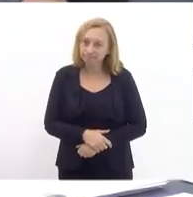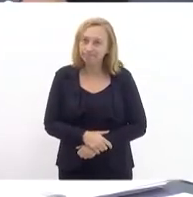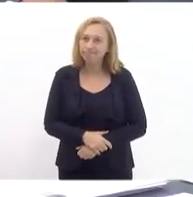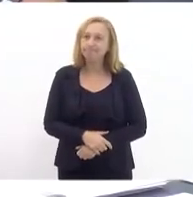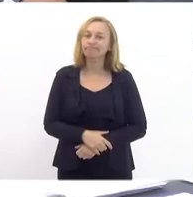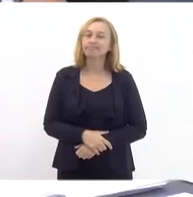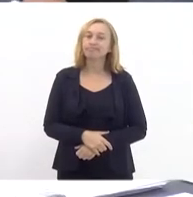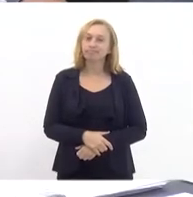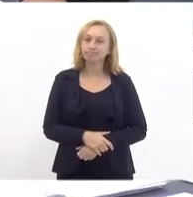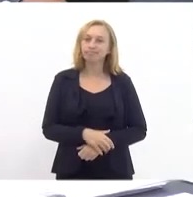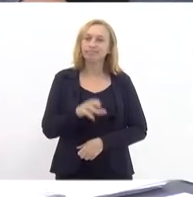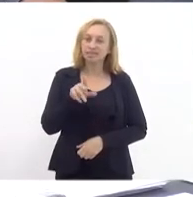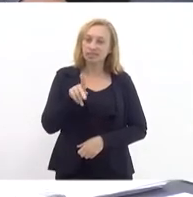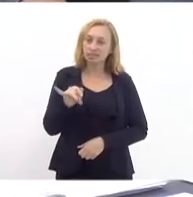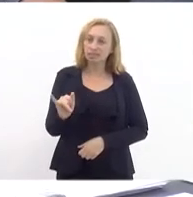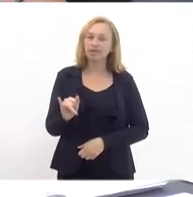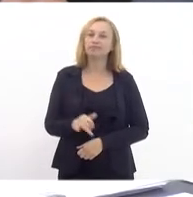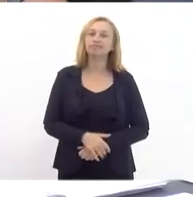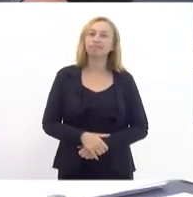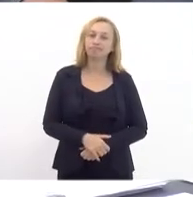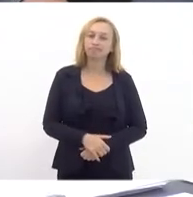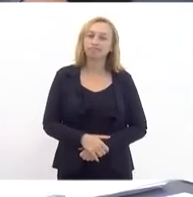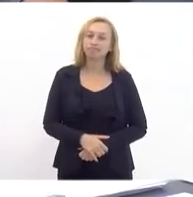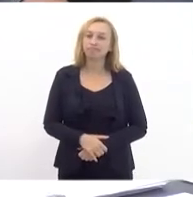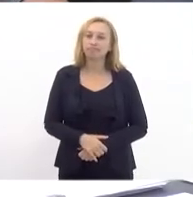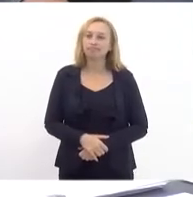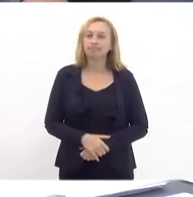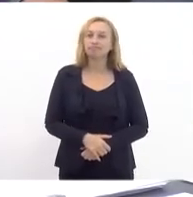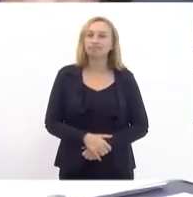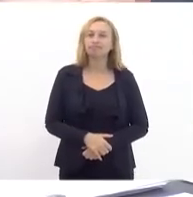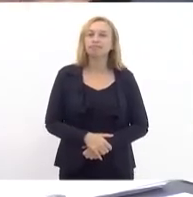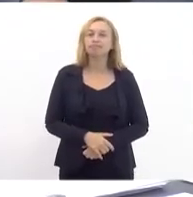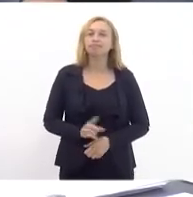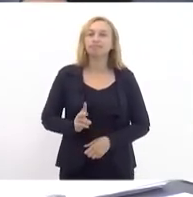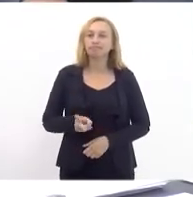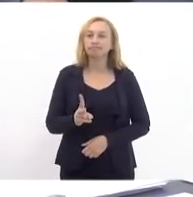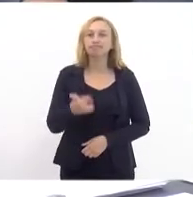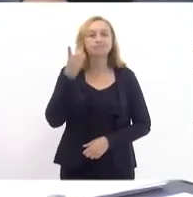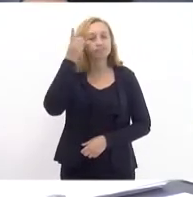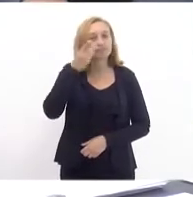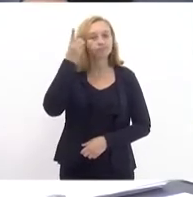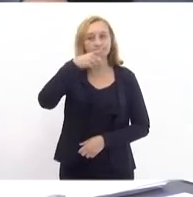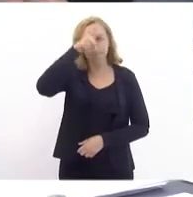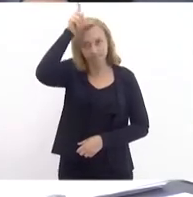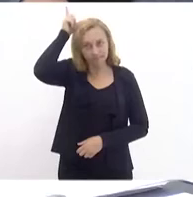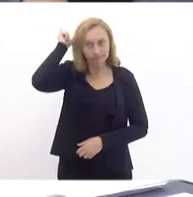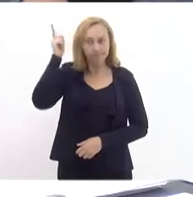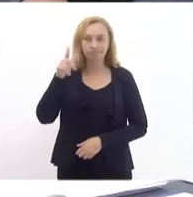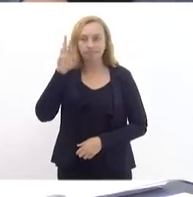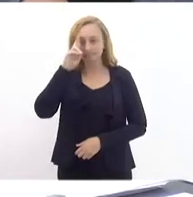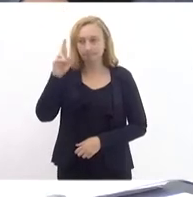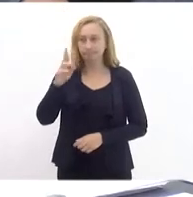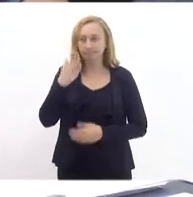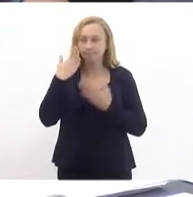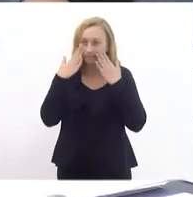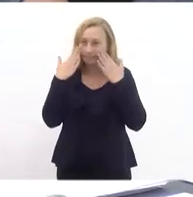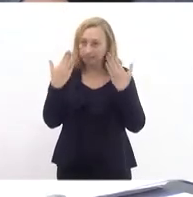na seletiva da Comissão Parlamentar de Inquérito. E aí, dando continuidade, deputado Luiz Paulo, o senhor